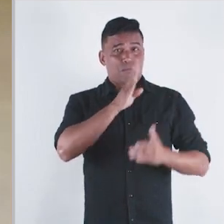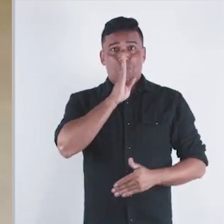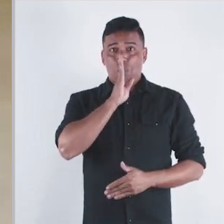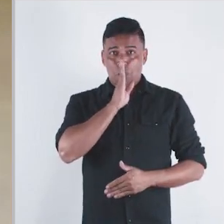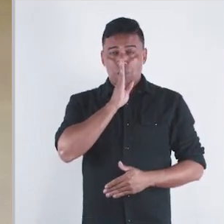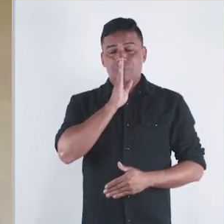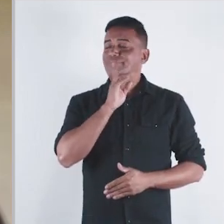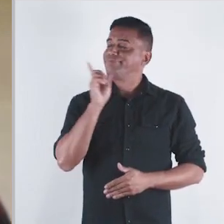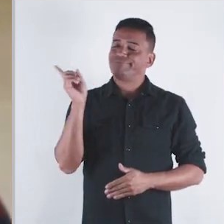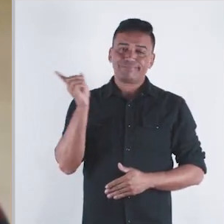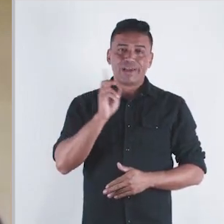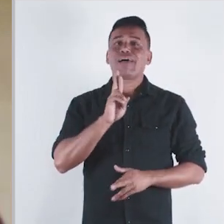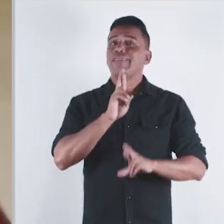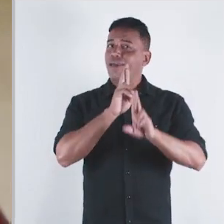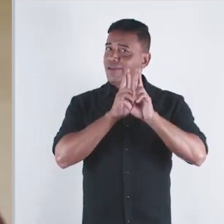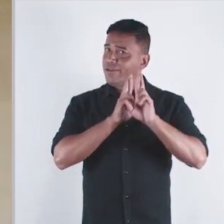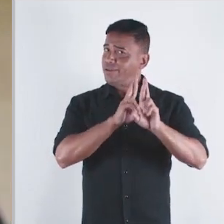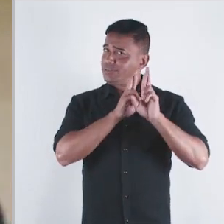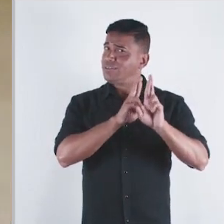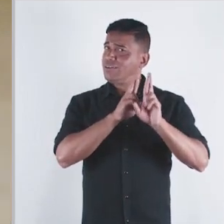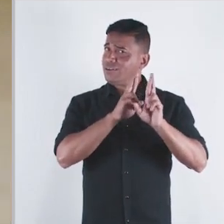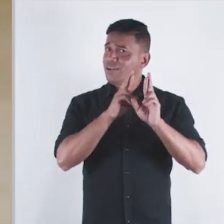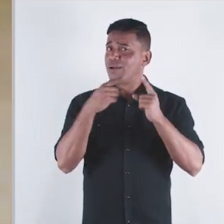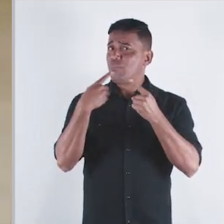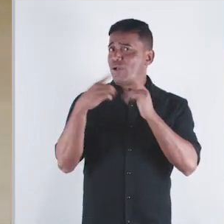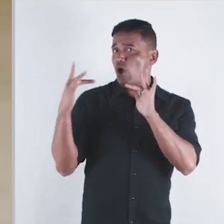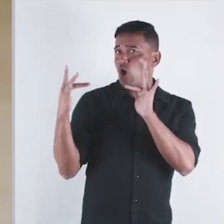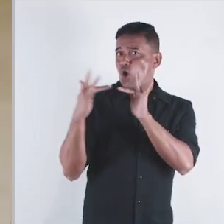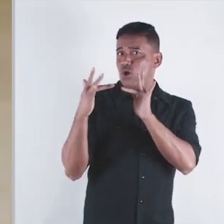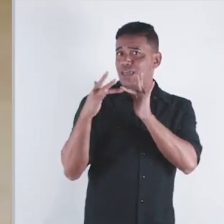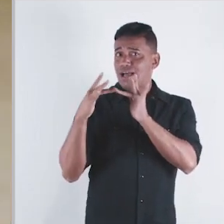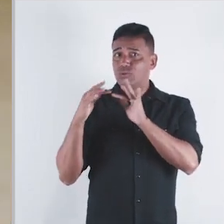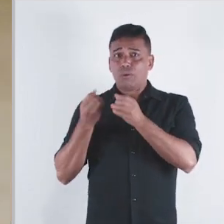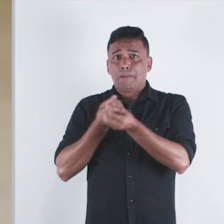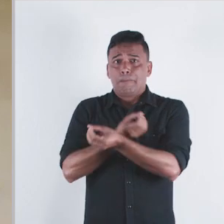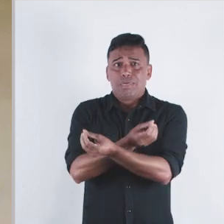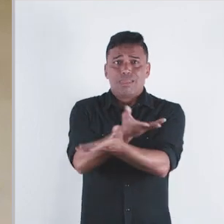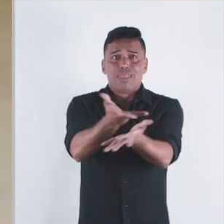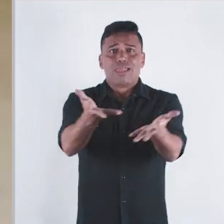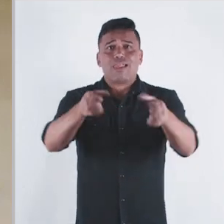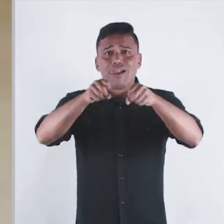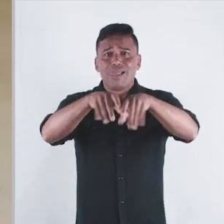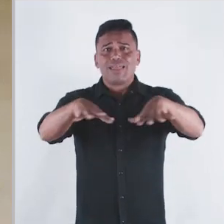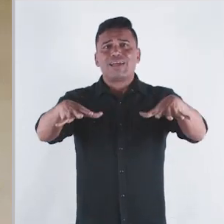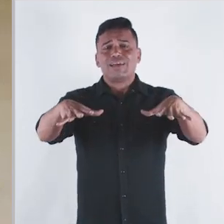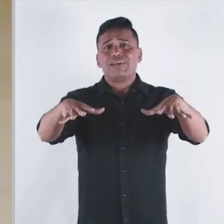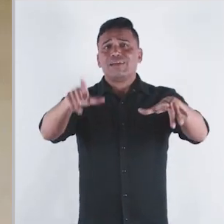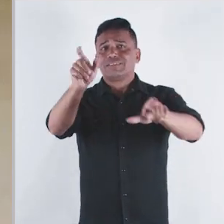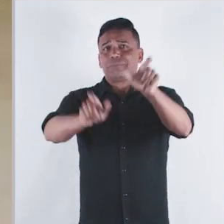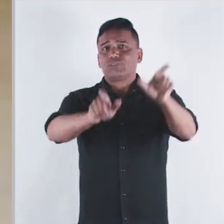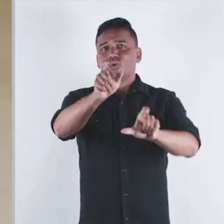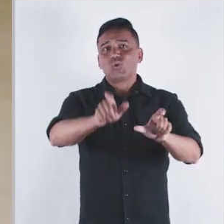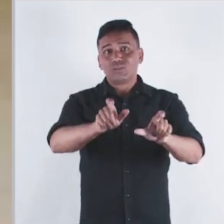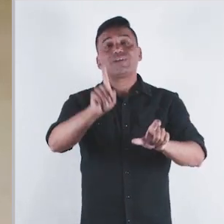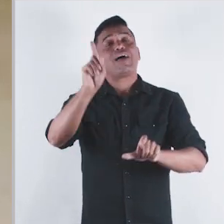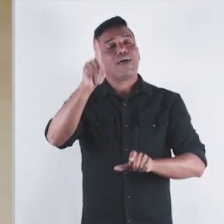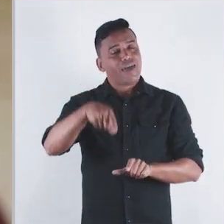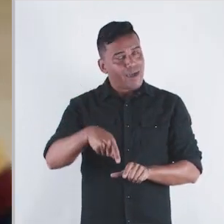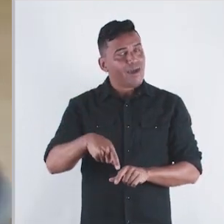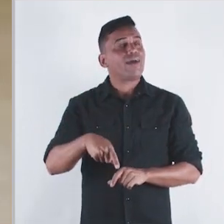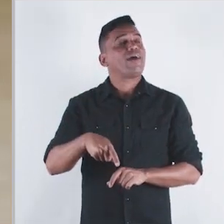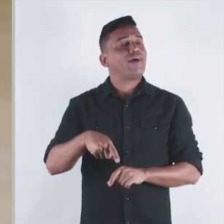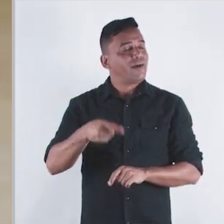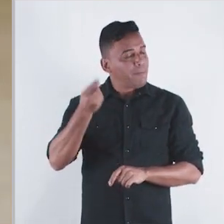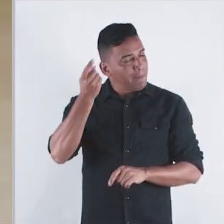implicações na maneira como o nosso contato se estabelece com as outras pessoas. Isso é um dado importante para